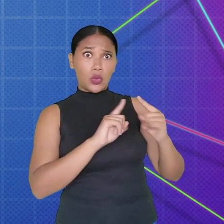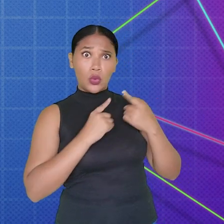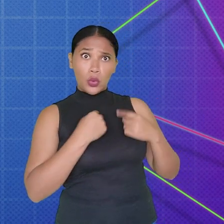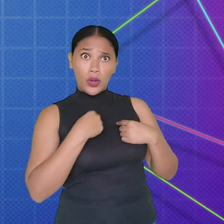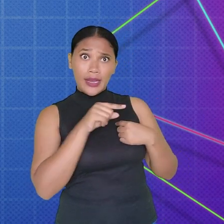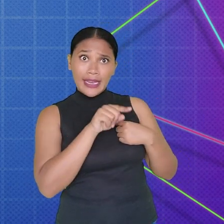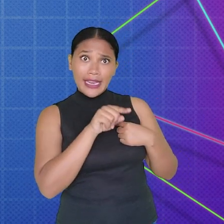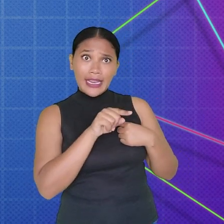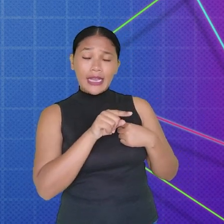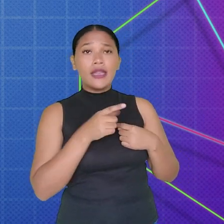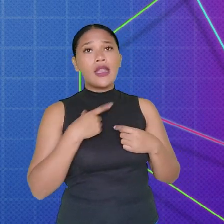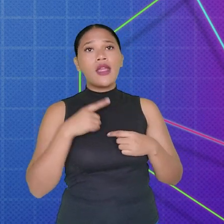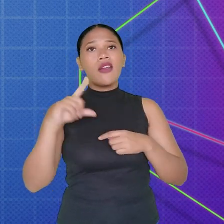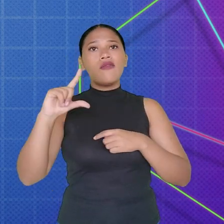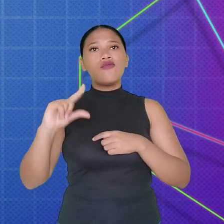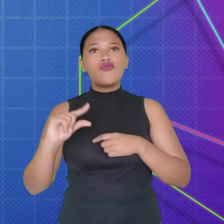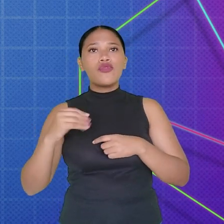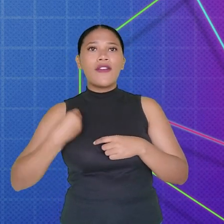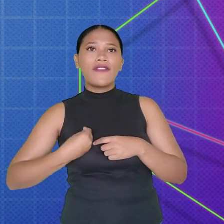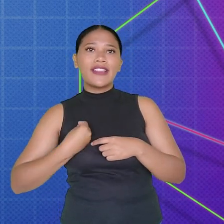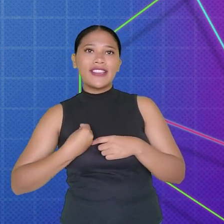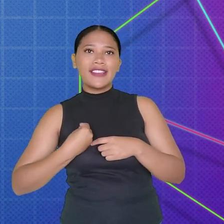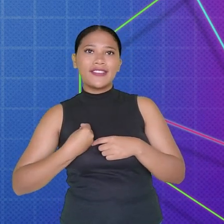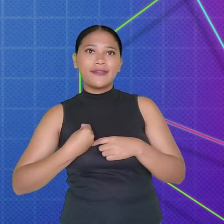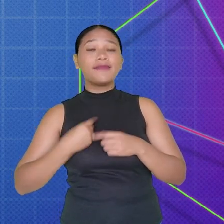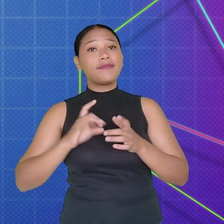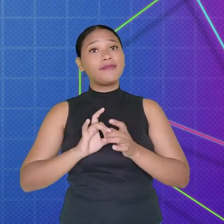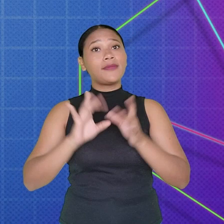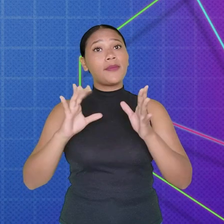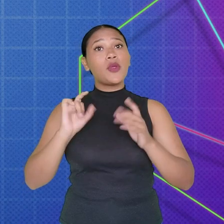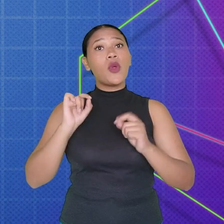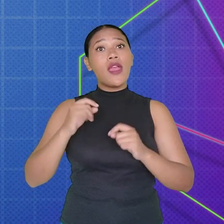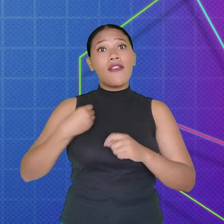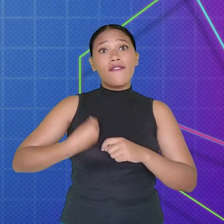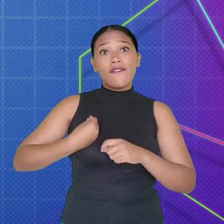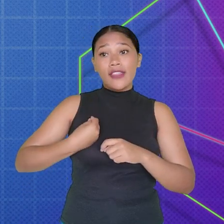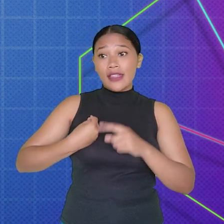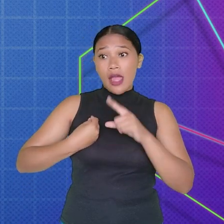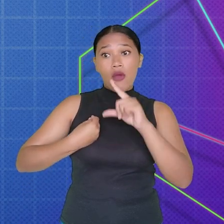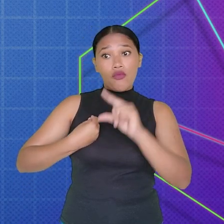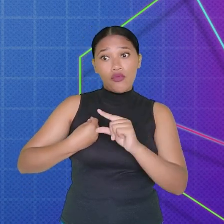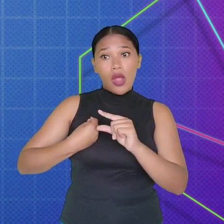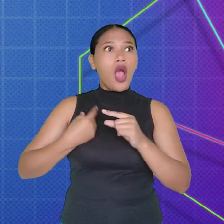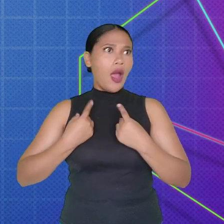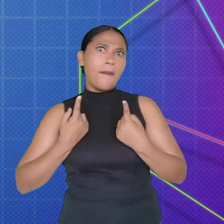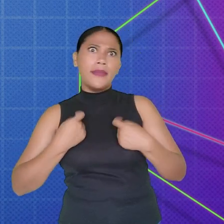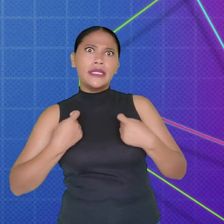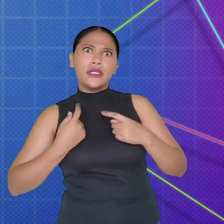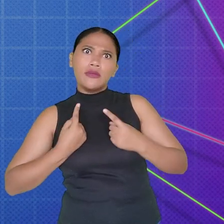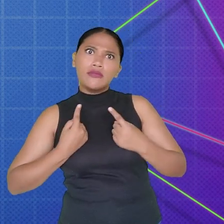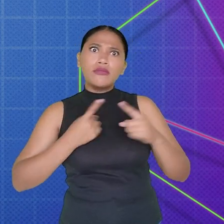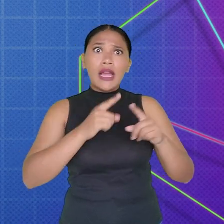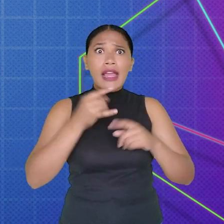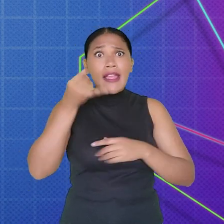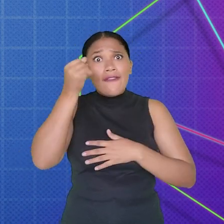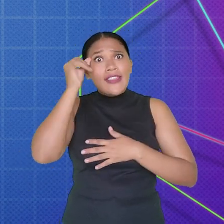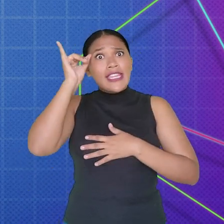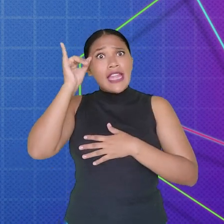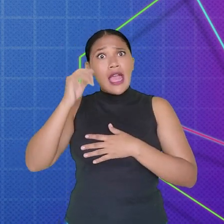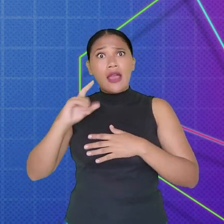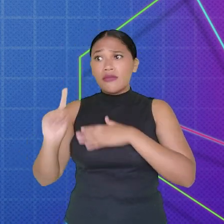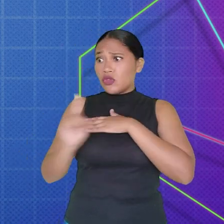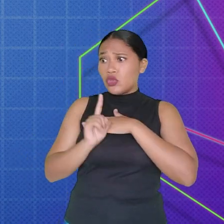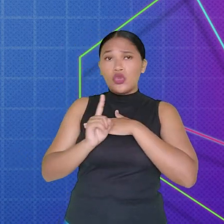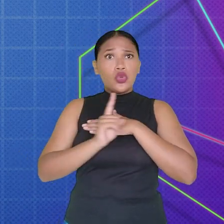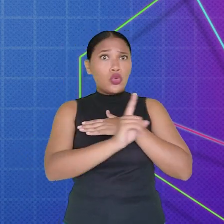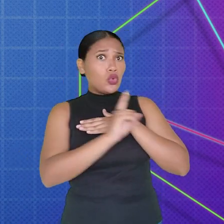criar um evento que reduz a vida do personagem. Isso permite que o jogo tenha uma mecânica de combate, onde o jogador precisa evitar ser